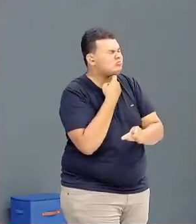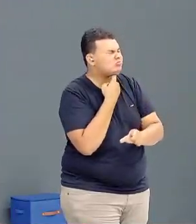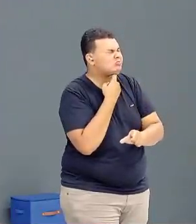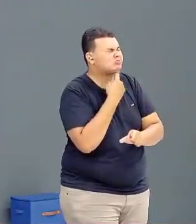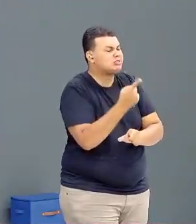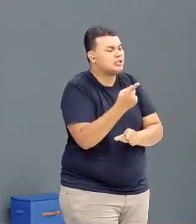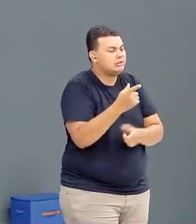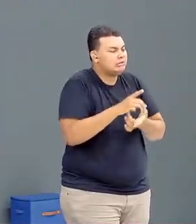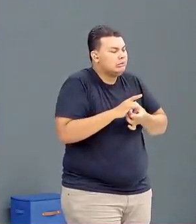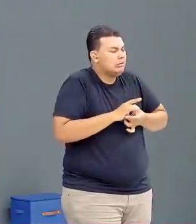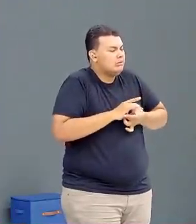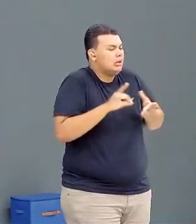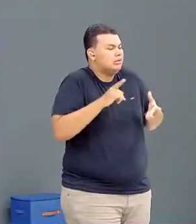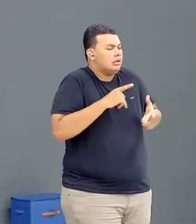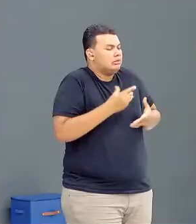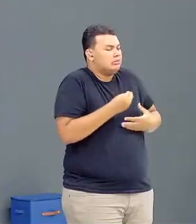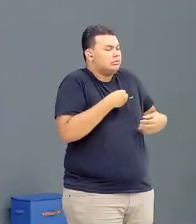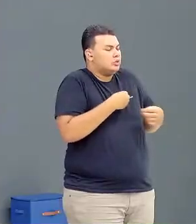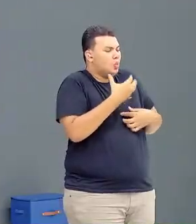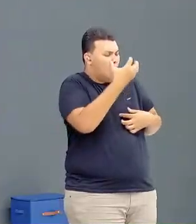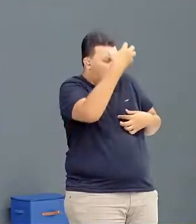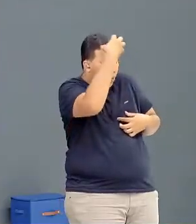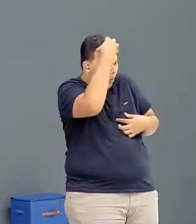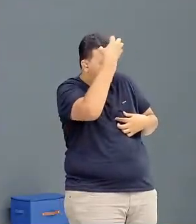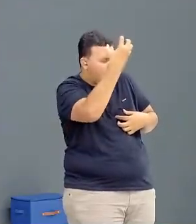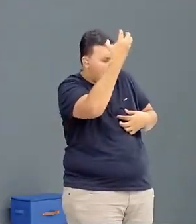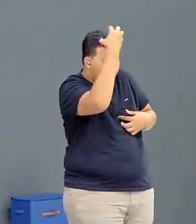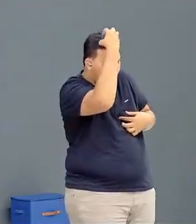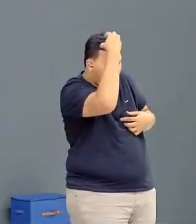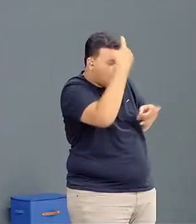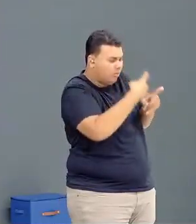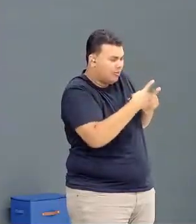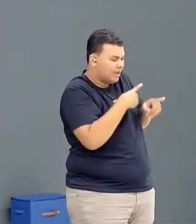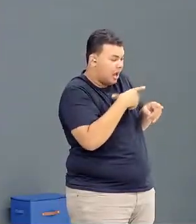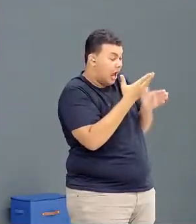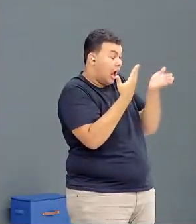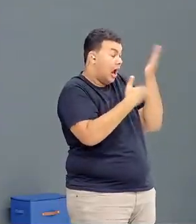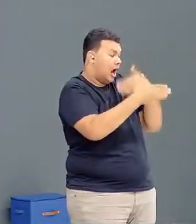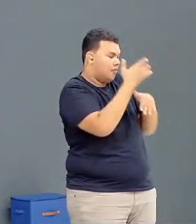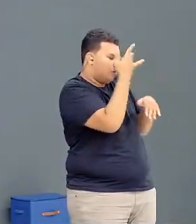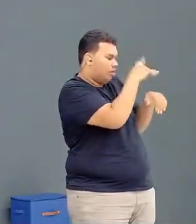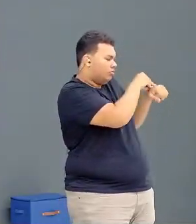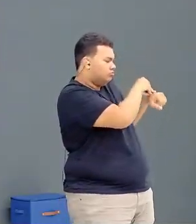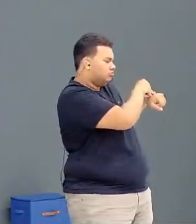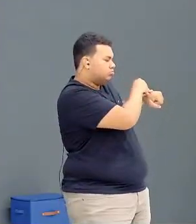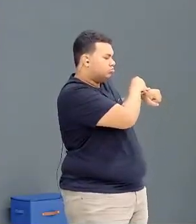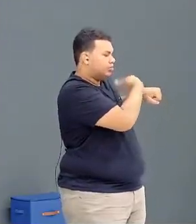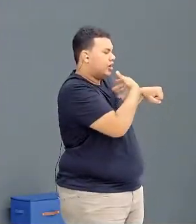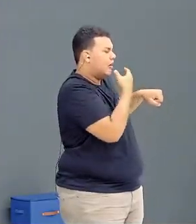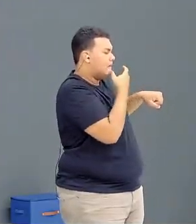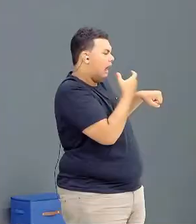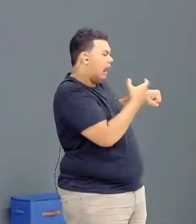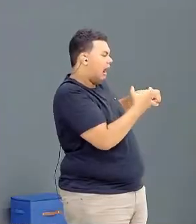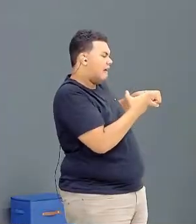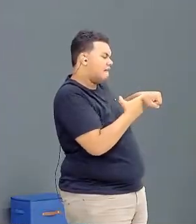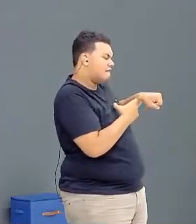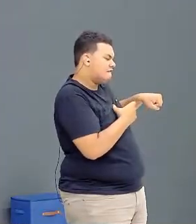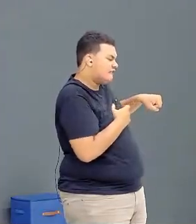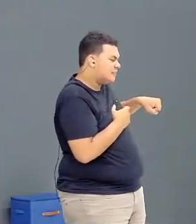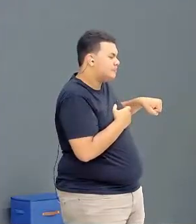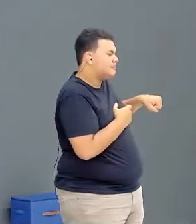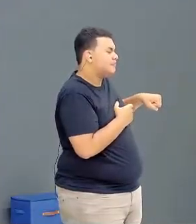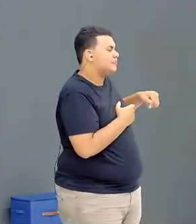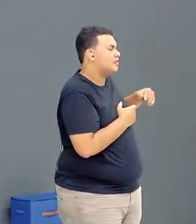sentimento de culpa há muito tempo, porque é um argumento muito forte que faz com que essa pessoa não